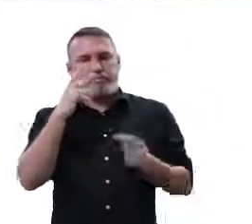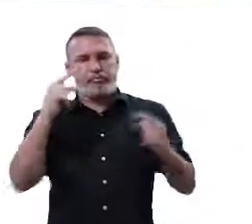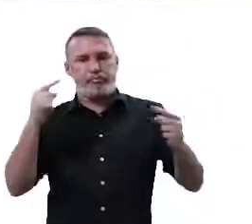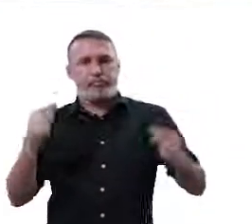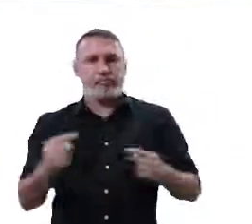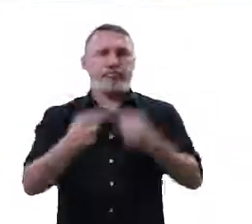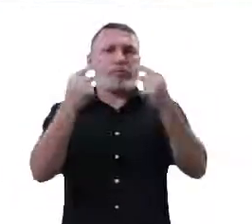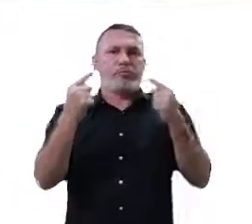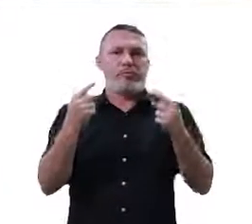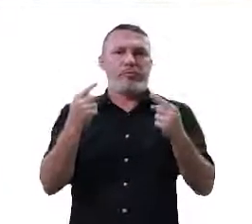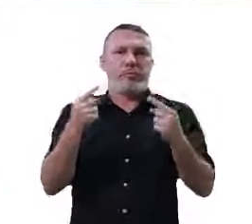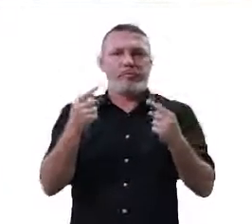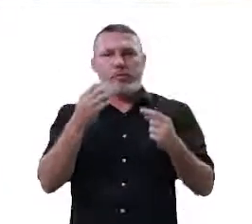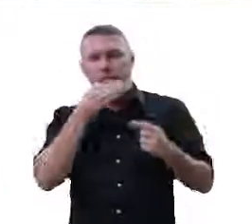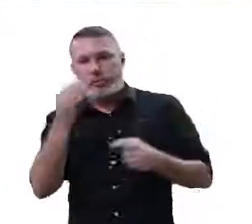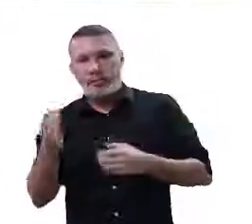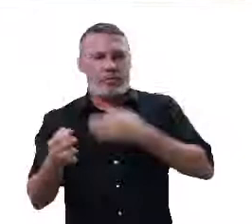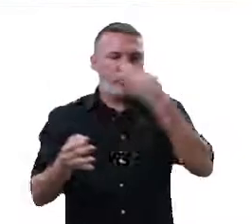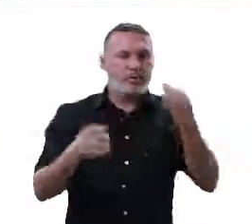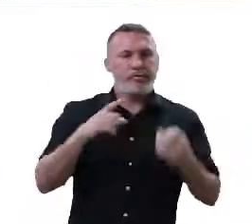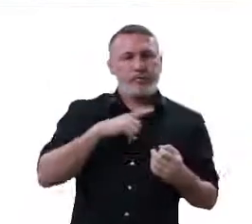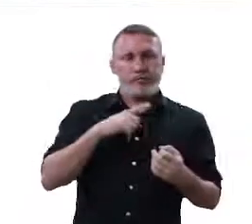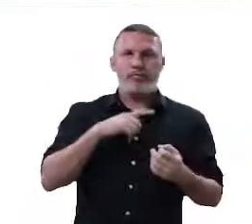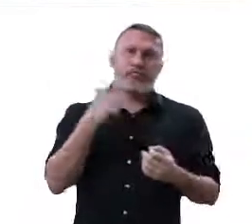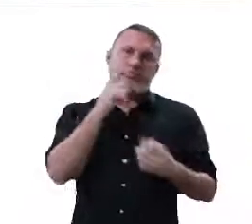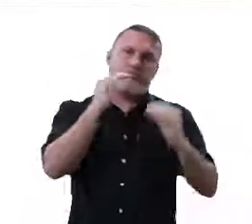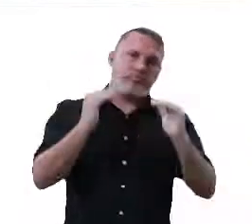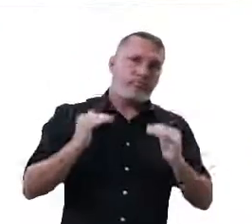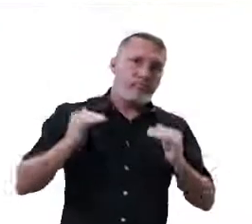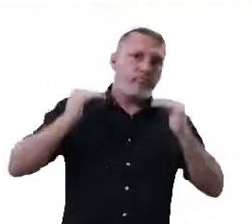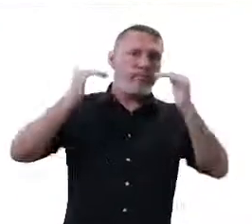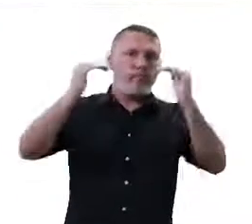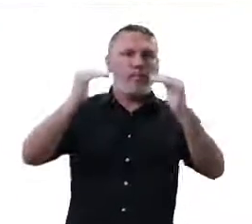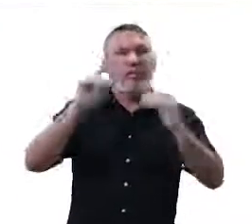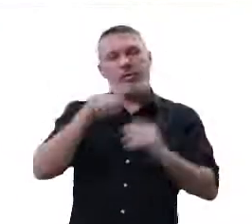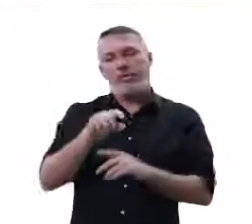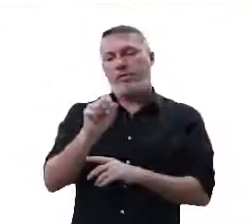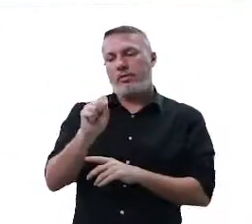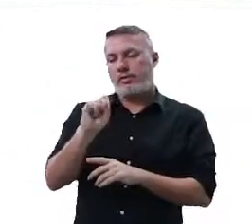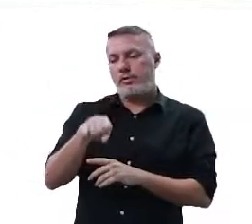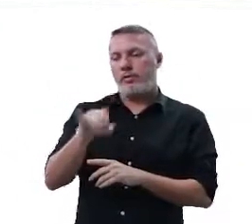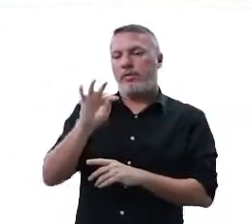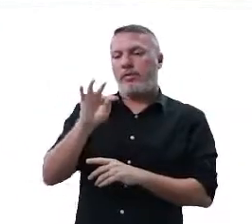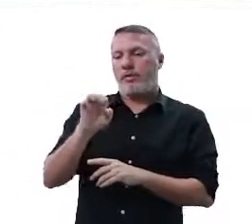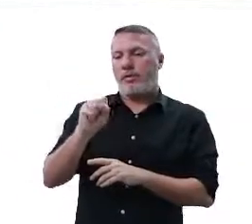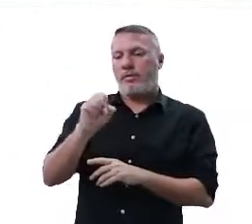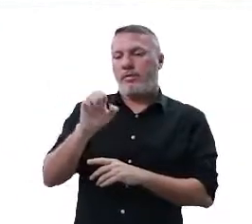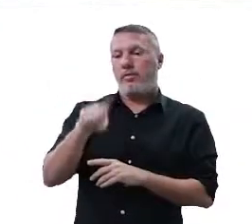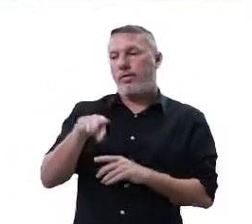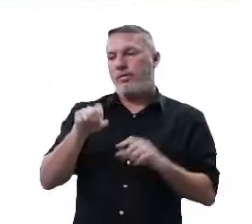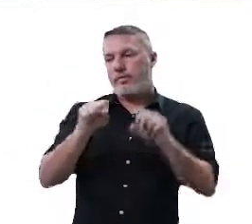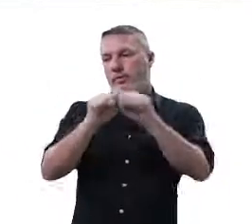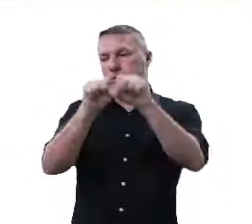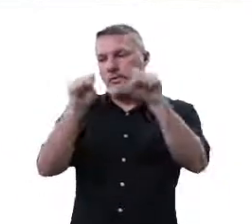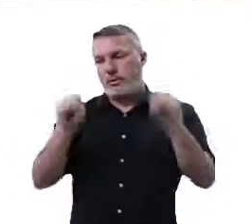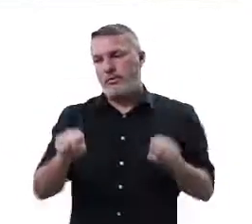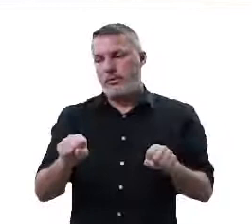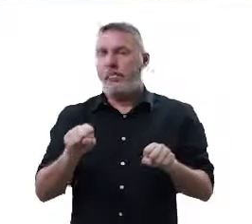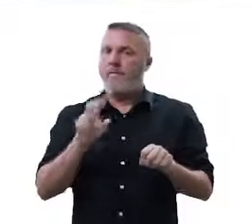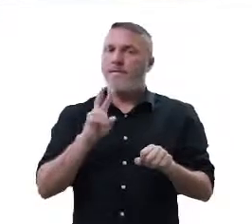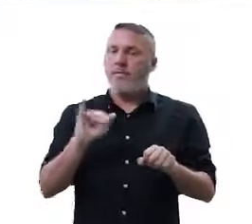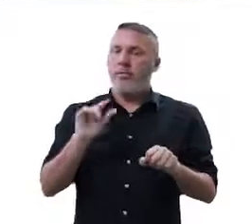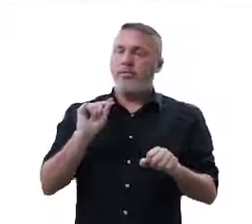duas, né, você tem uma situação de superação que seria a síntese. E aí é um sistema que